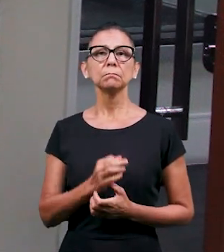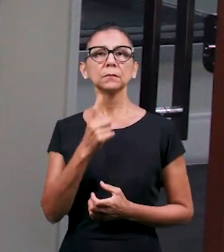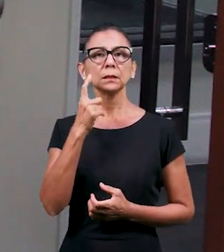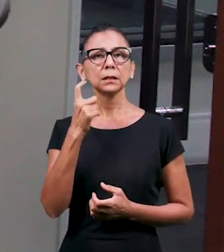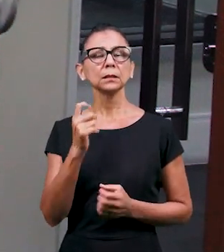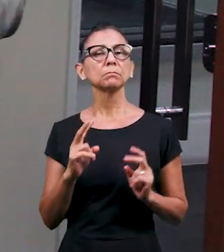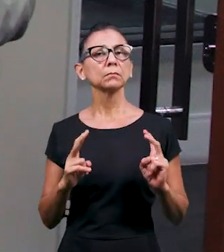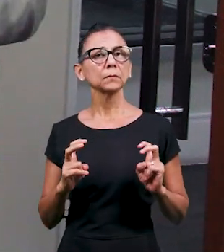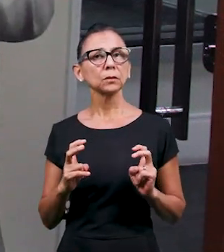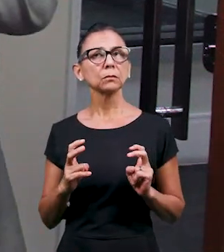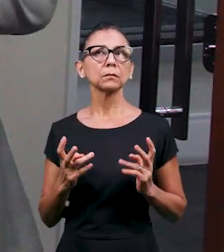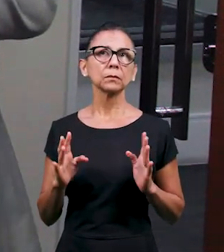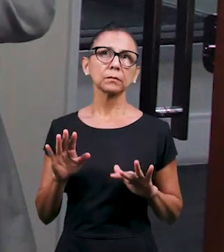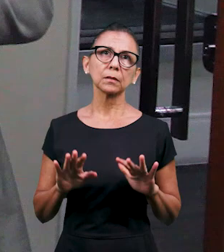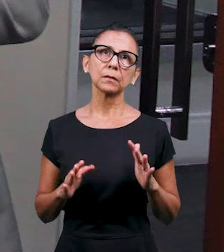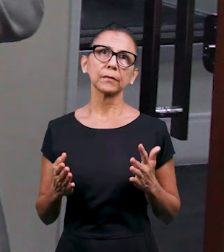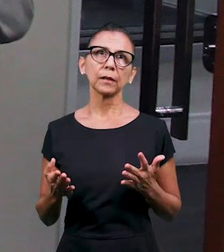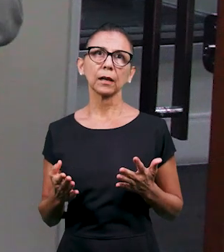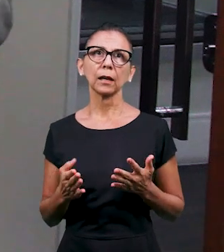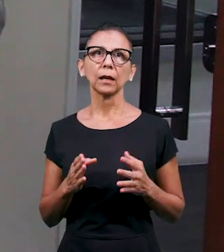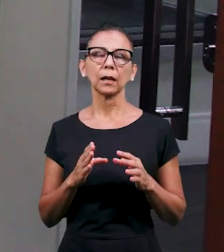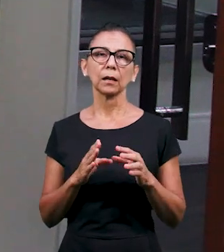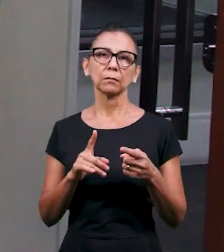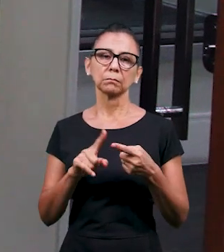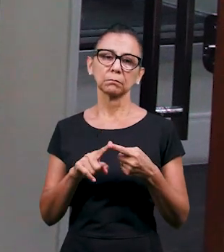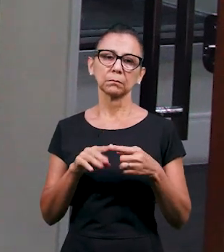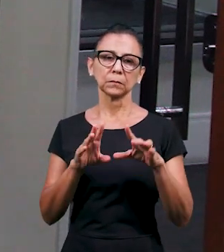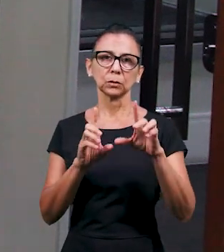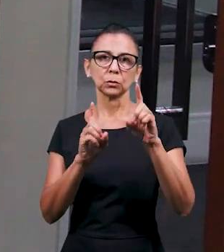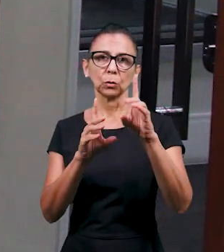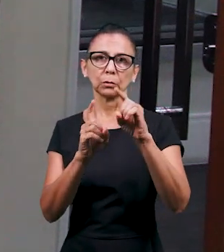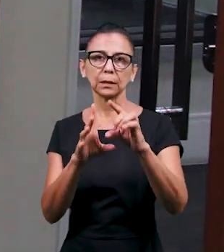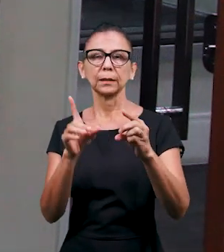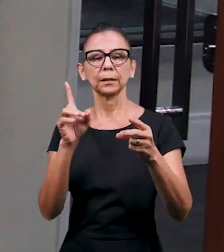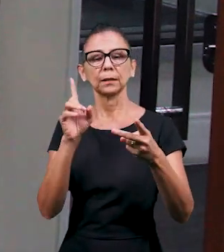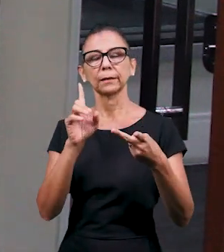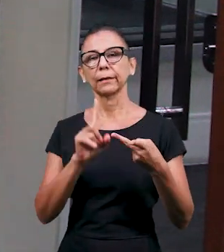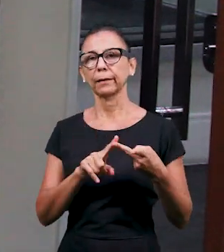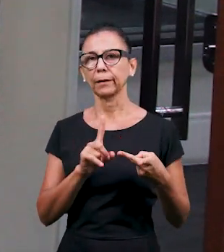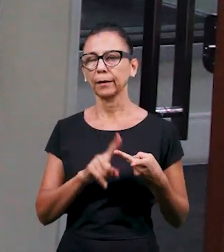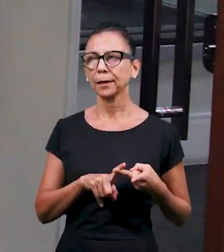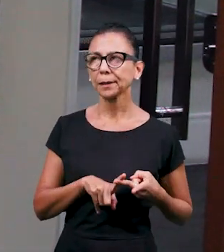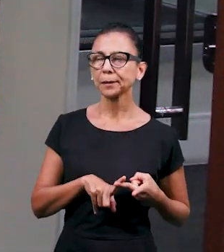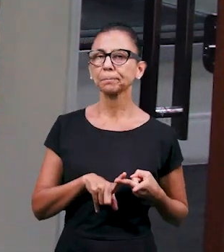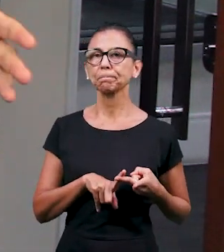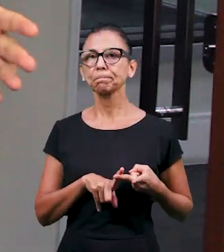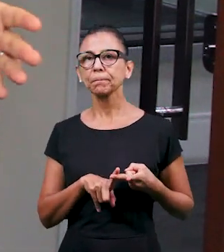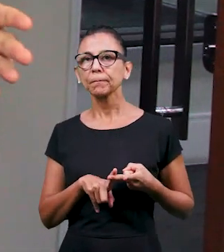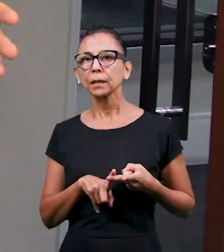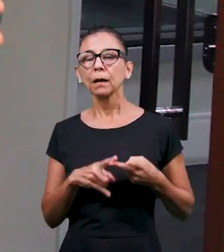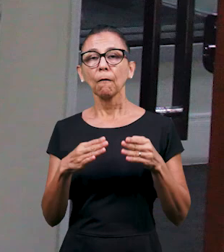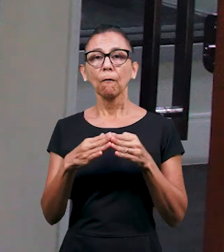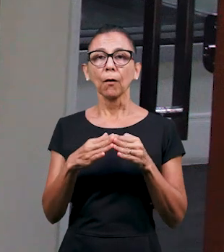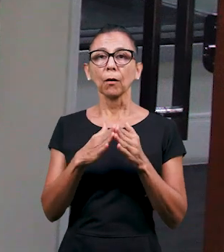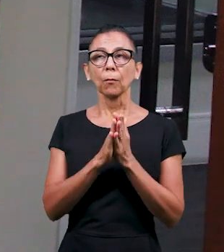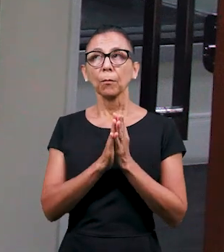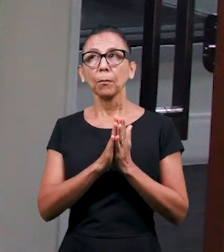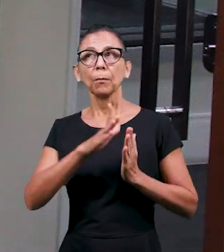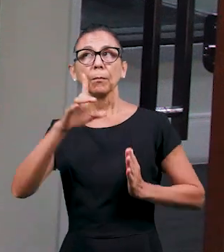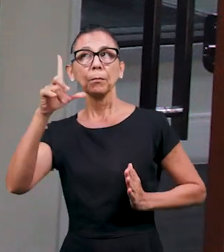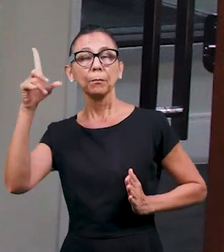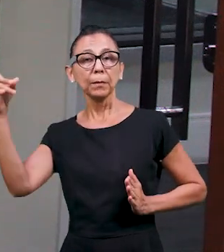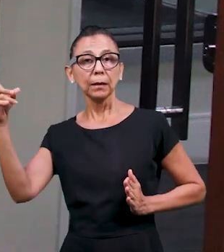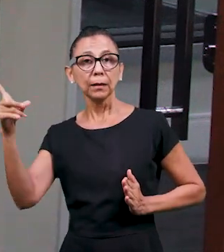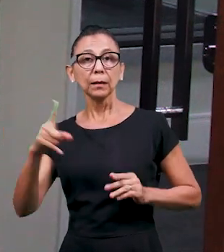todos nós, né? Às vezes o assunto é doutrinário, de ordem doutrinária, é um assunto mais focado na palavra, mas